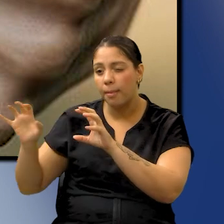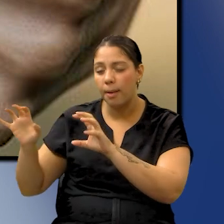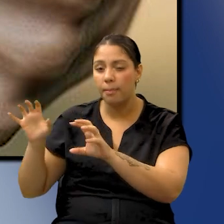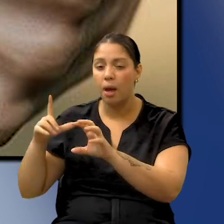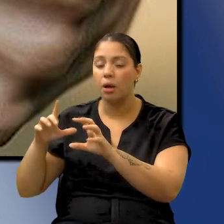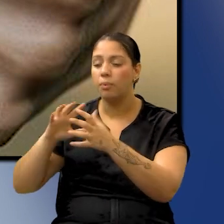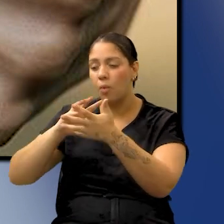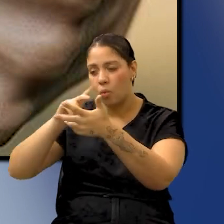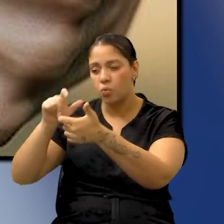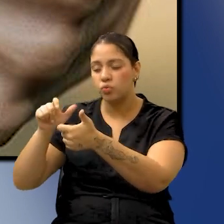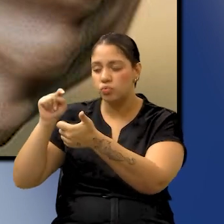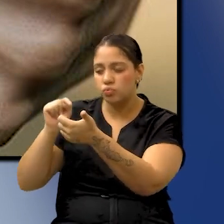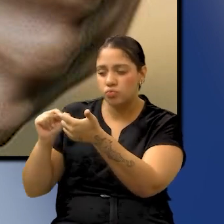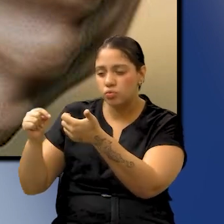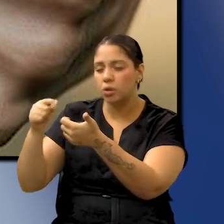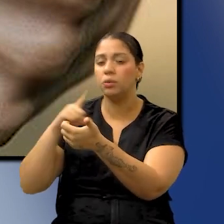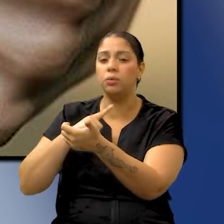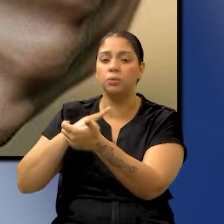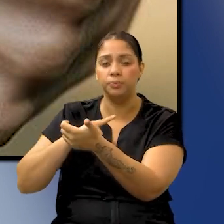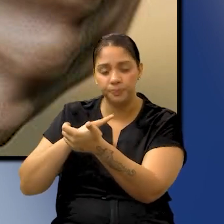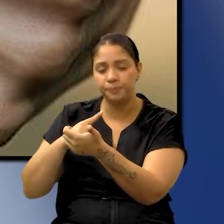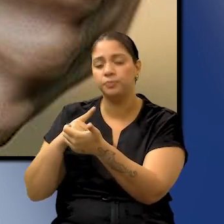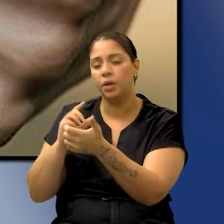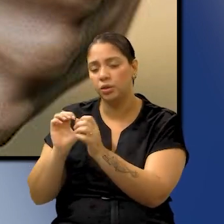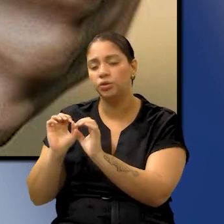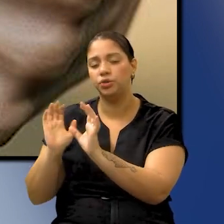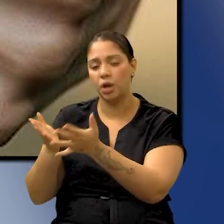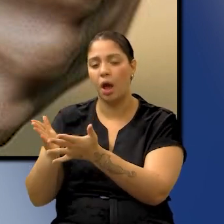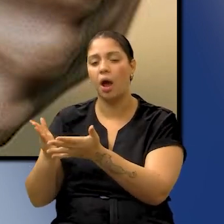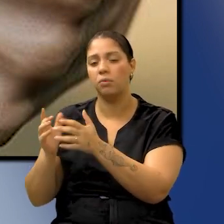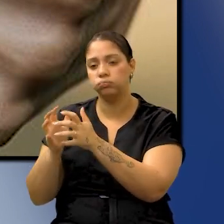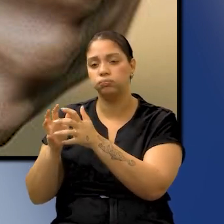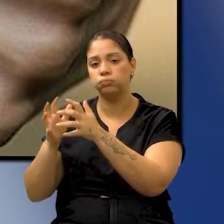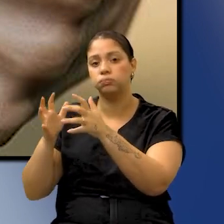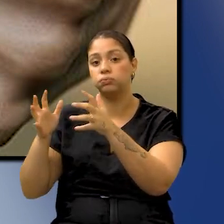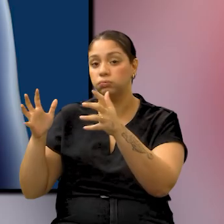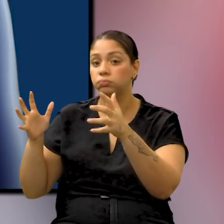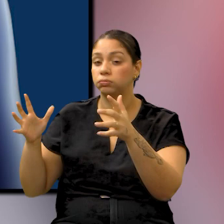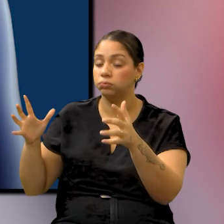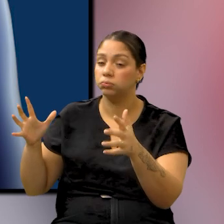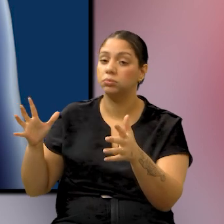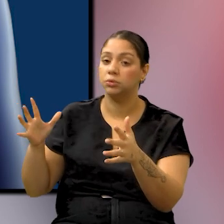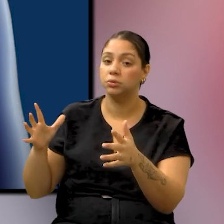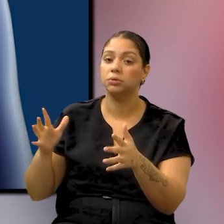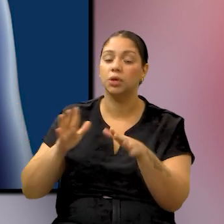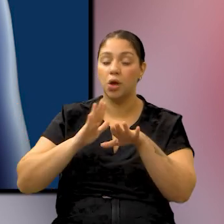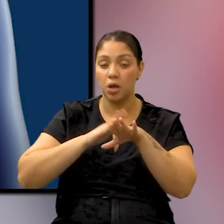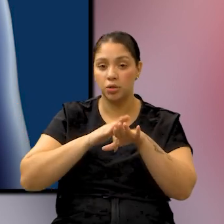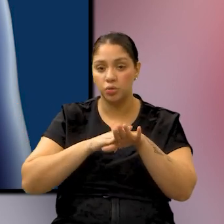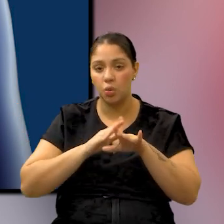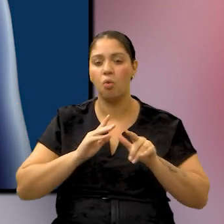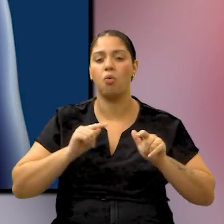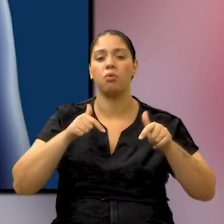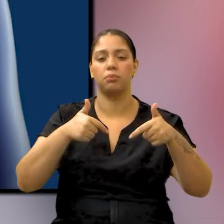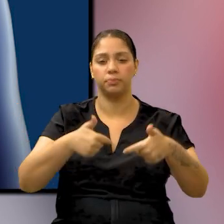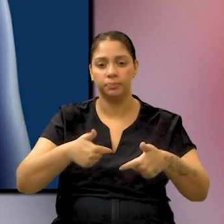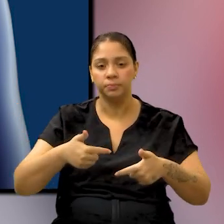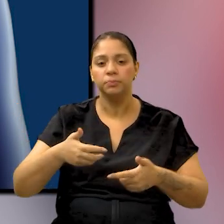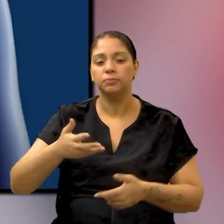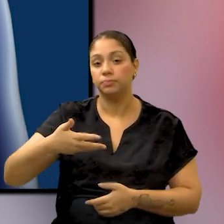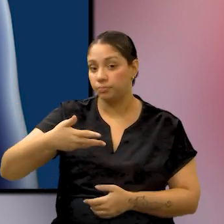tão difundida ao longo do mundo, mas é uma campanha já que vem crescendo bastante em relação às ações